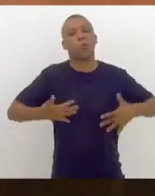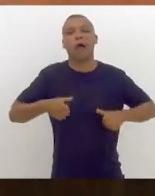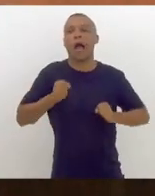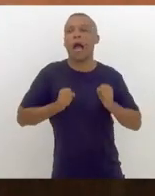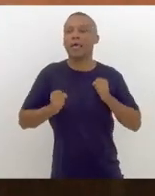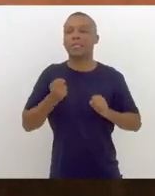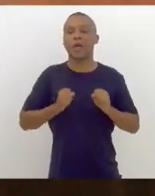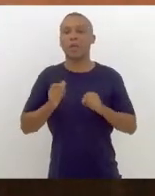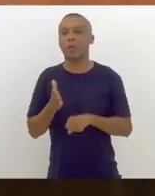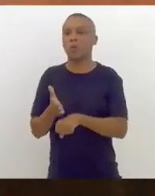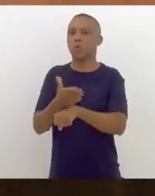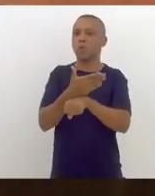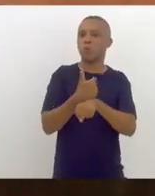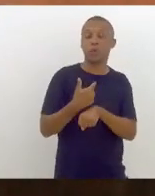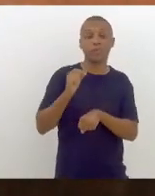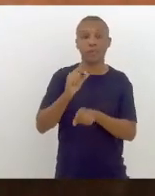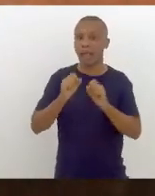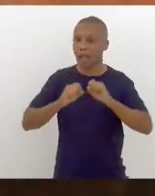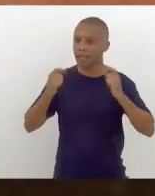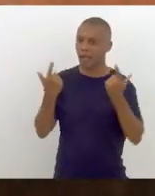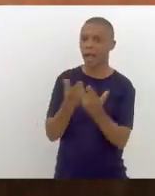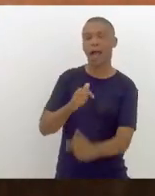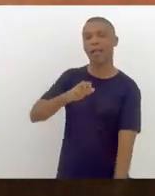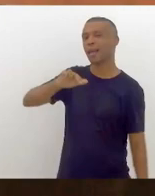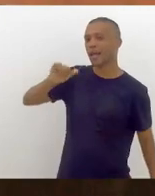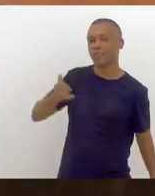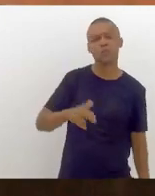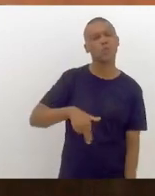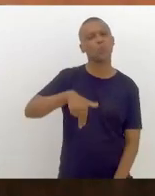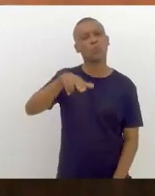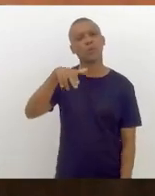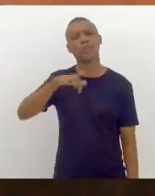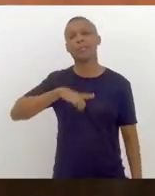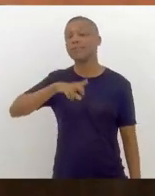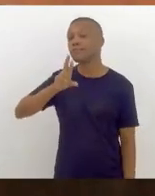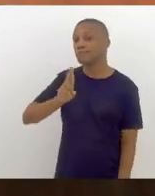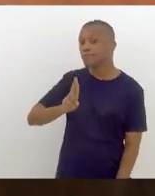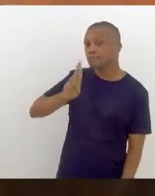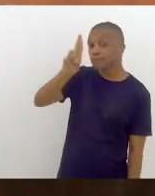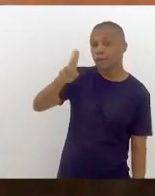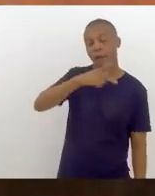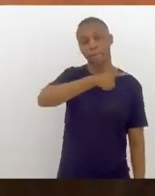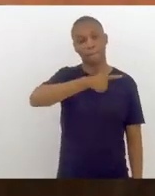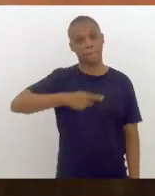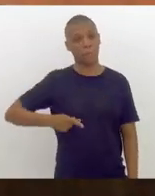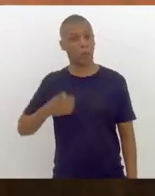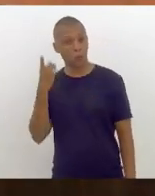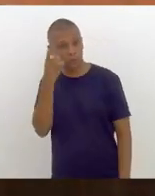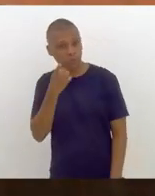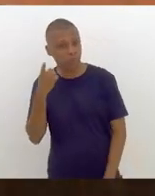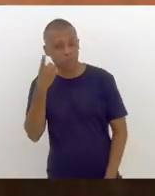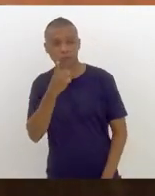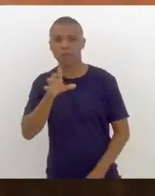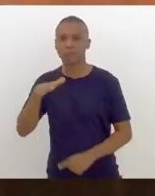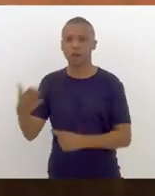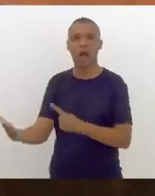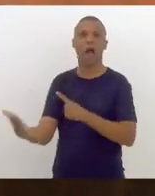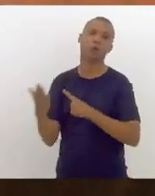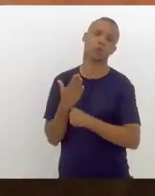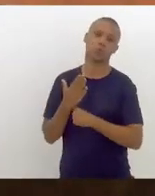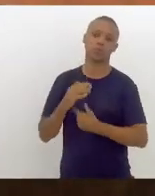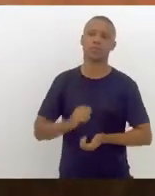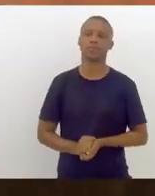que esta casa de leis nunca teve a frente um parlamentar tão agregador